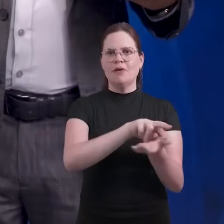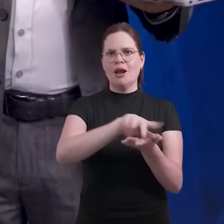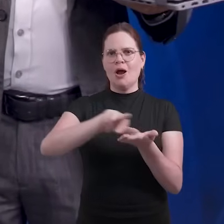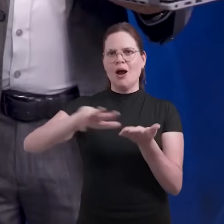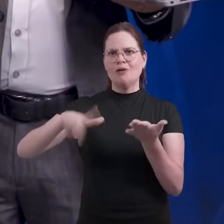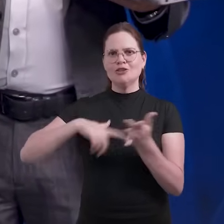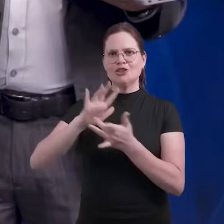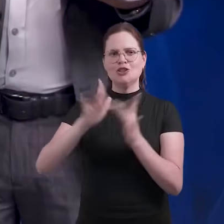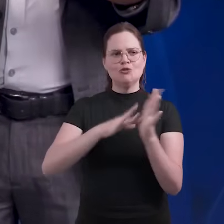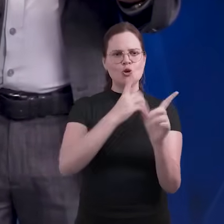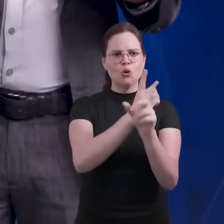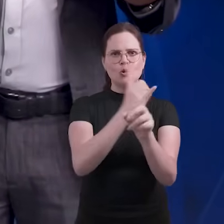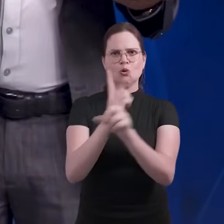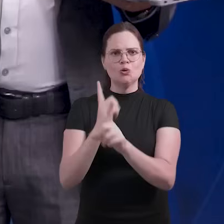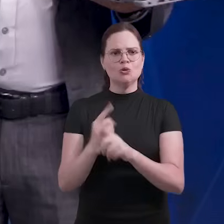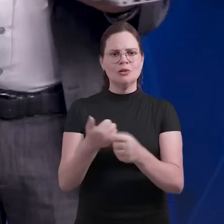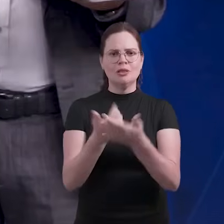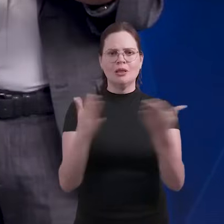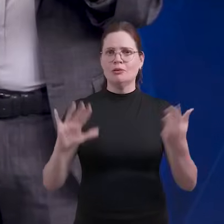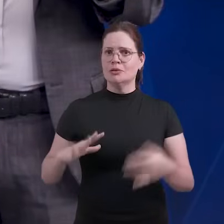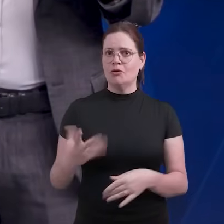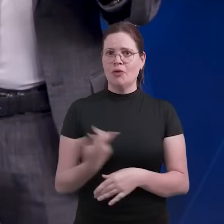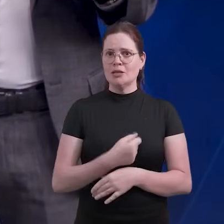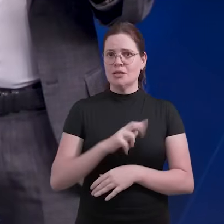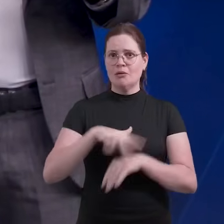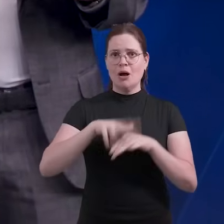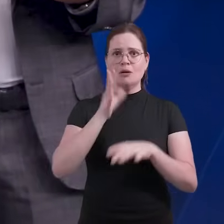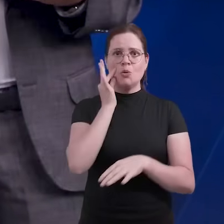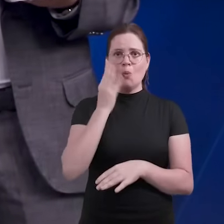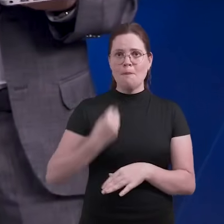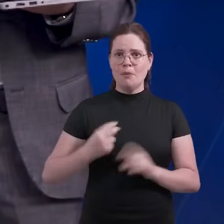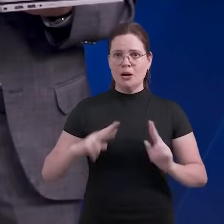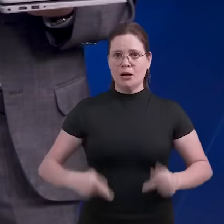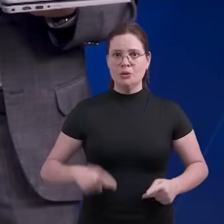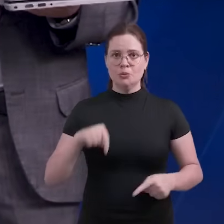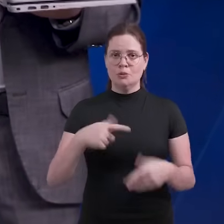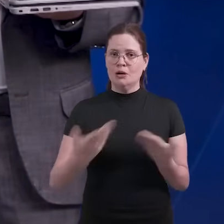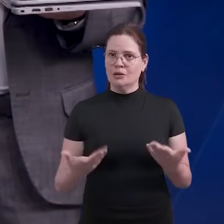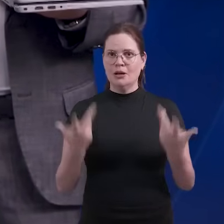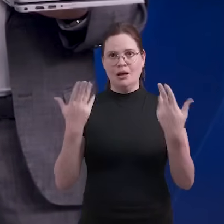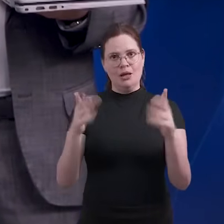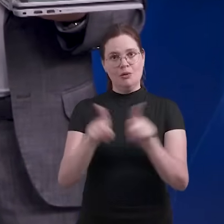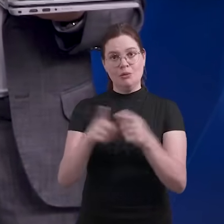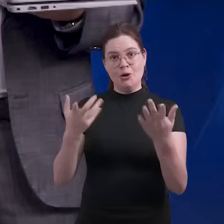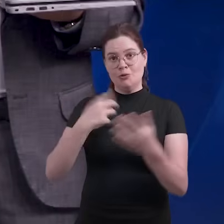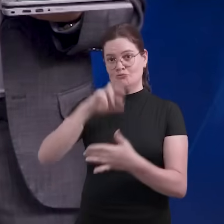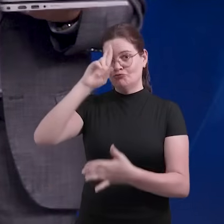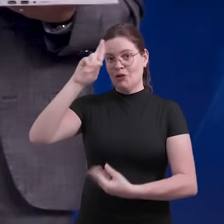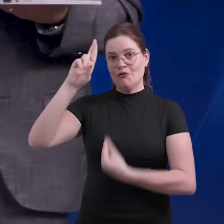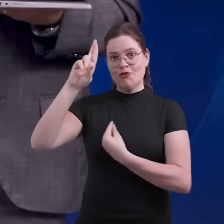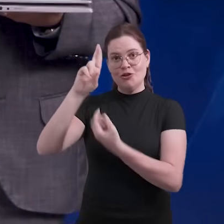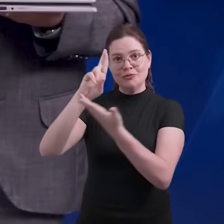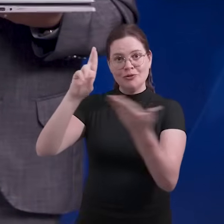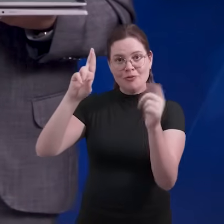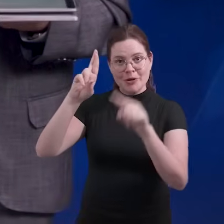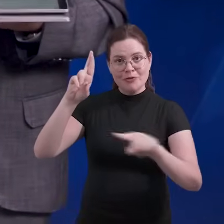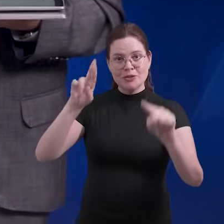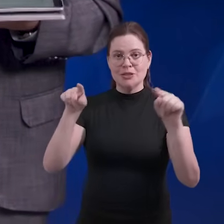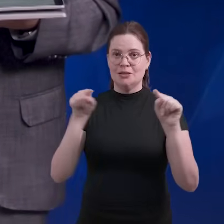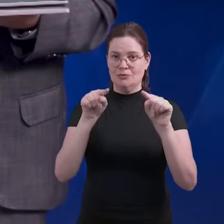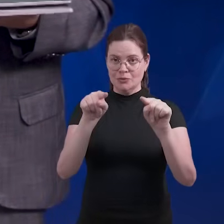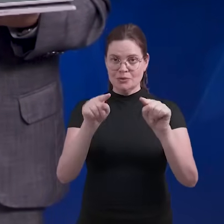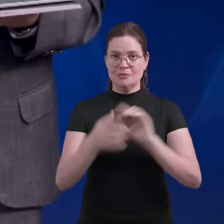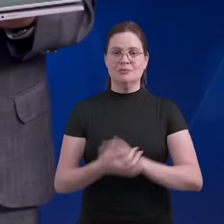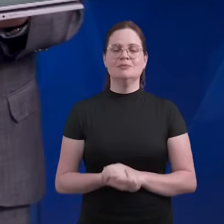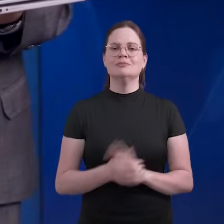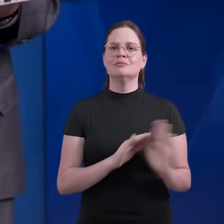pelo caminho, né? O cego de Jericó e tantos outros. Agora sim, continuando, eu quero te mostrar um outro aspecto sobre